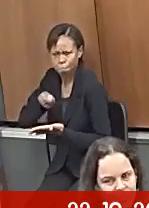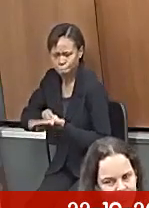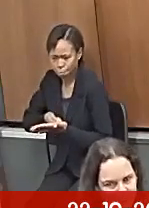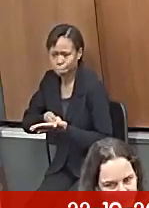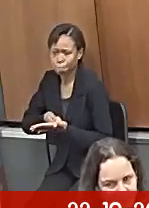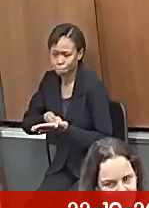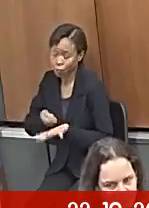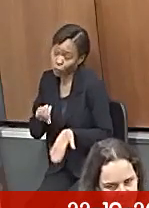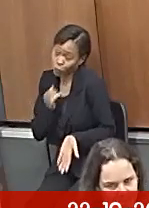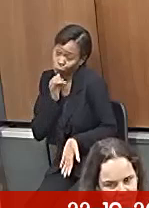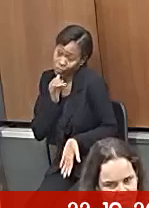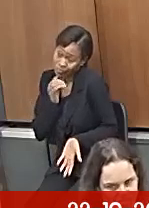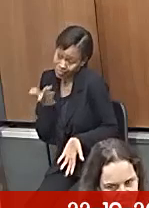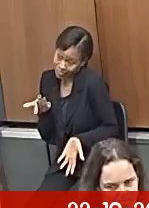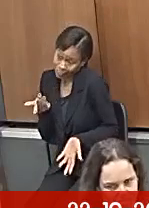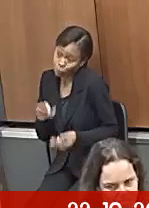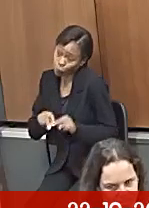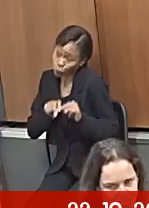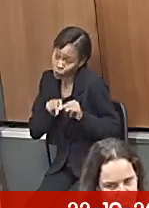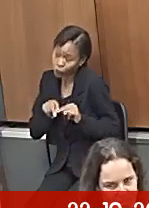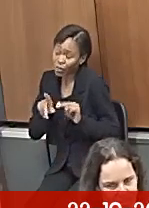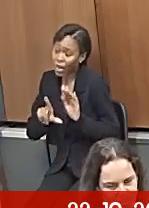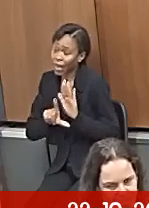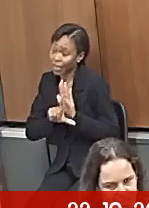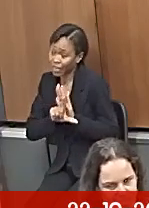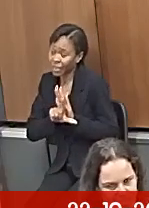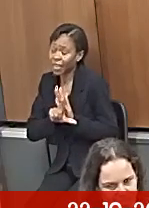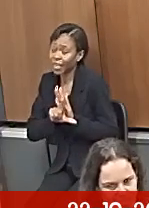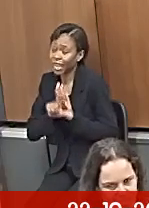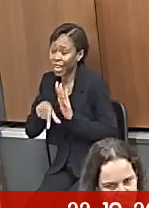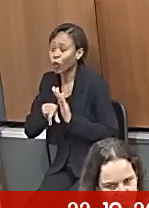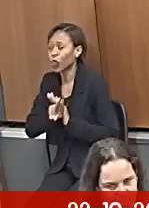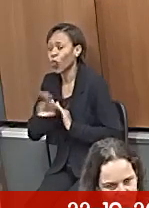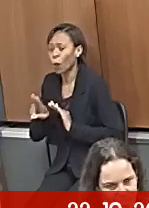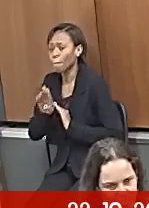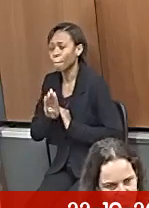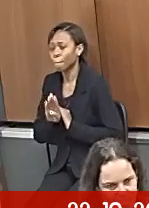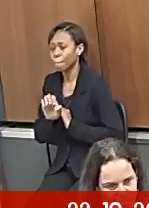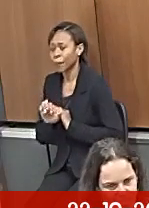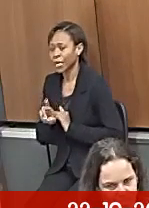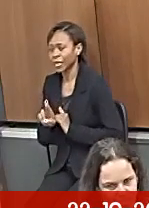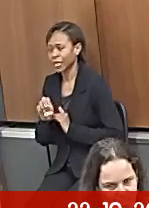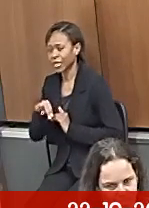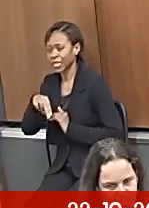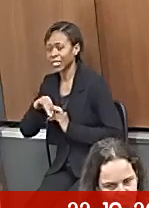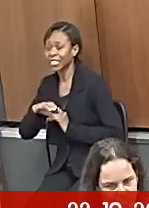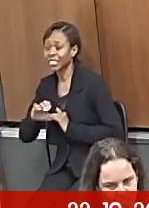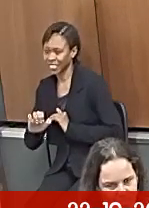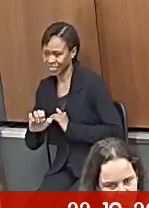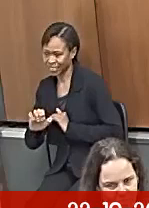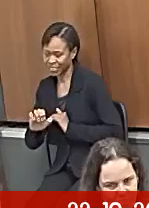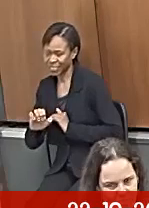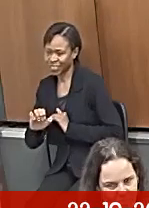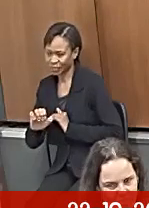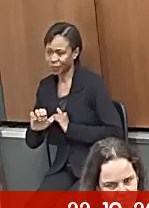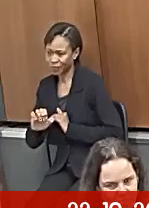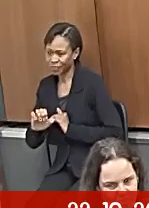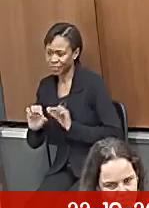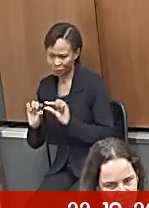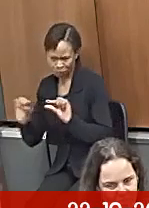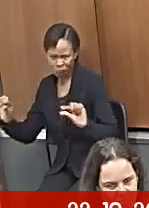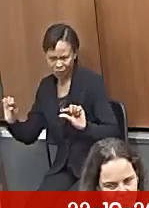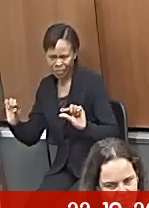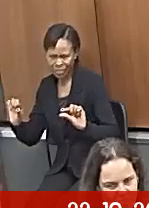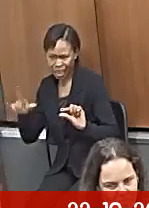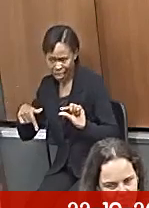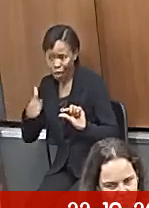exemplo que a lei se chama Berenice Piana, né? O nome que nós comumente nos referimos à lei